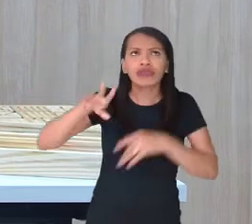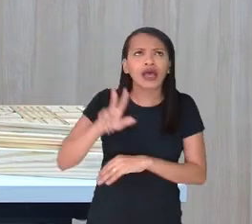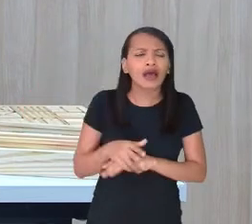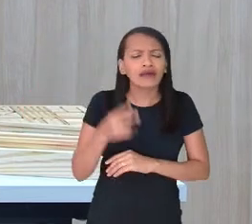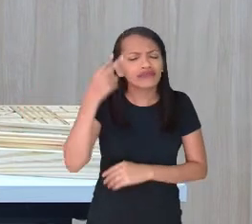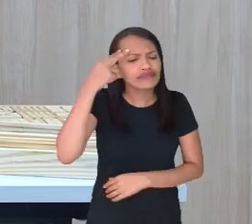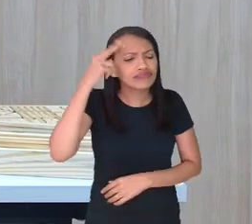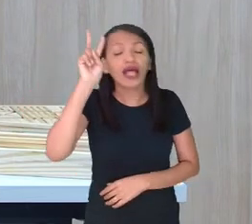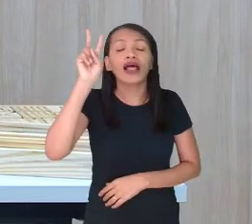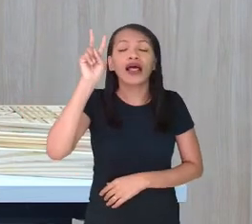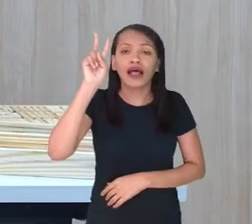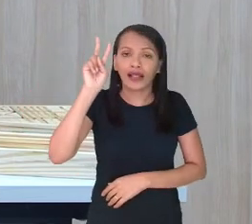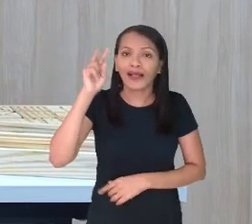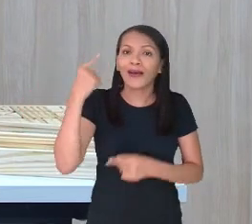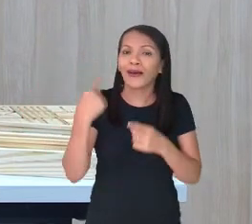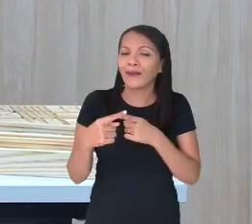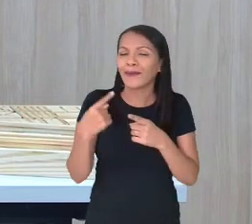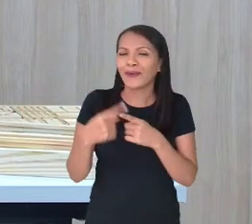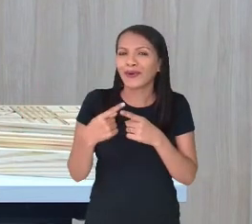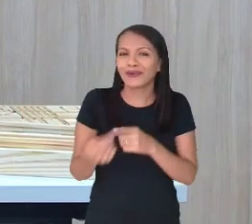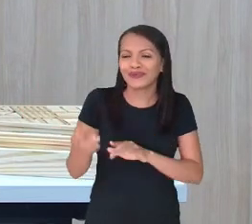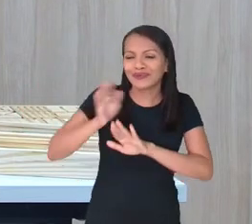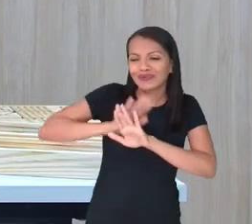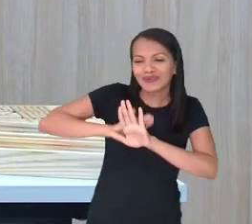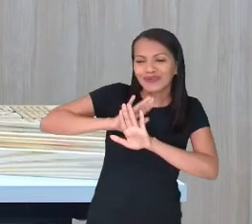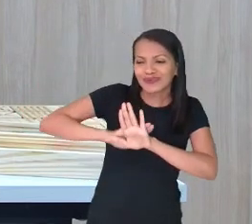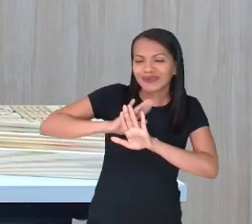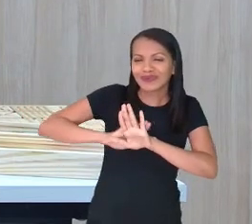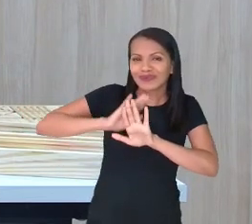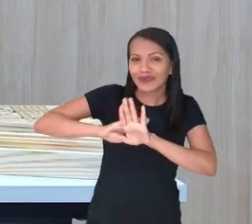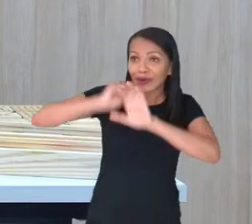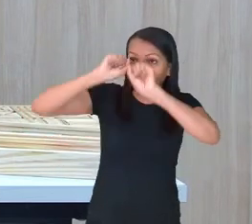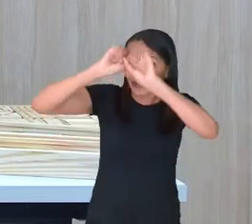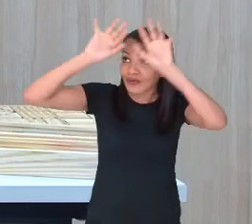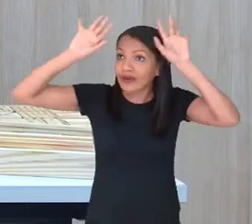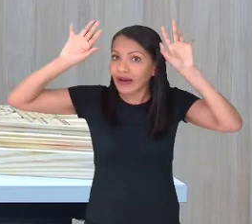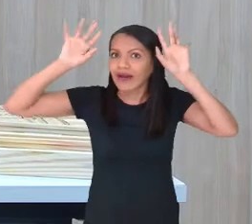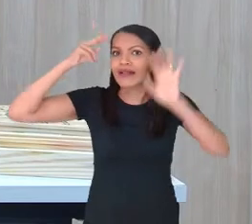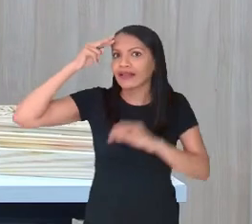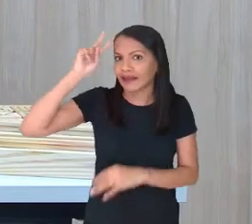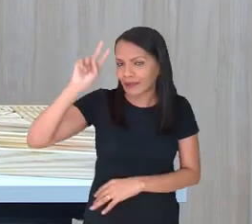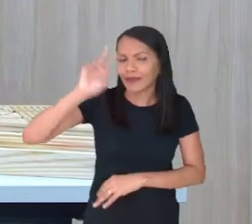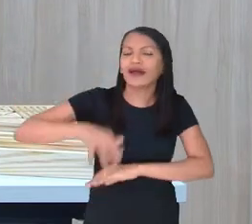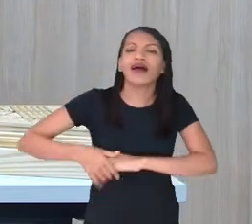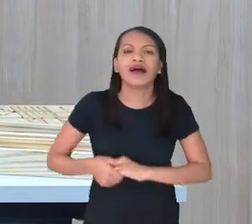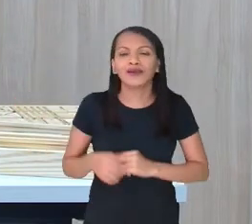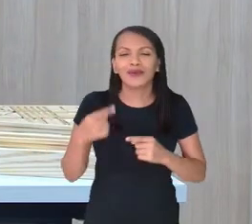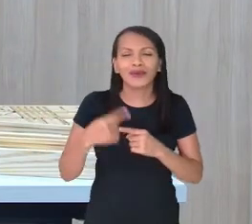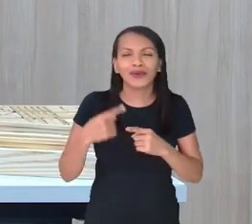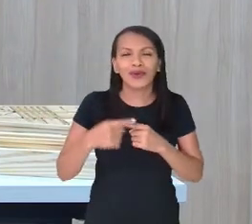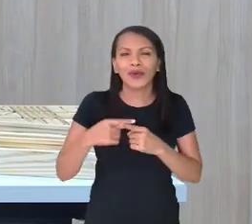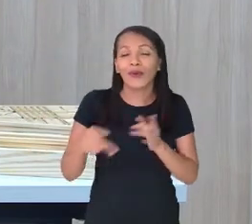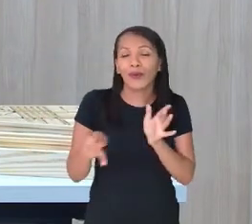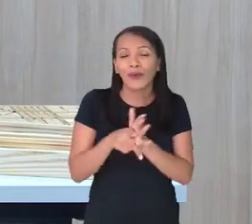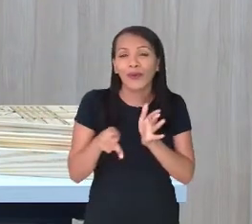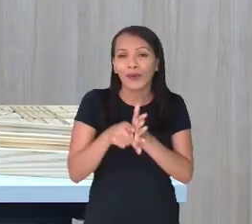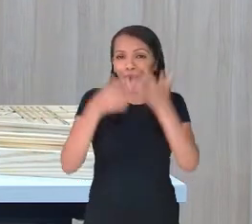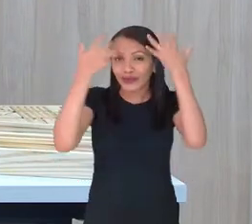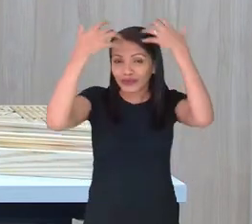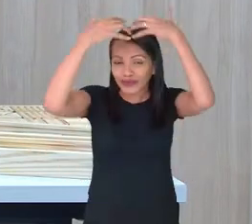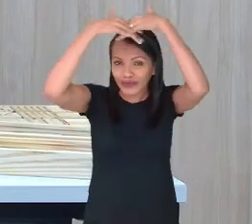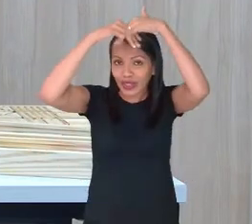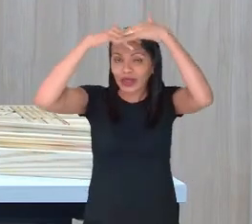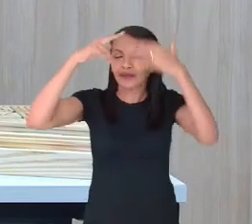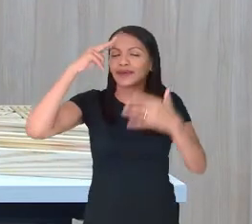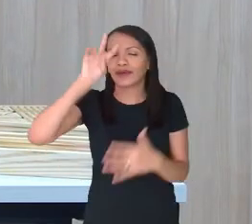ele necessariamente tenha solicitado ao cérebro essa informação. Então, aí se forma